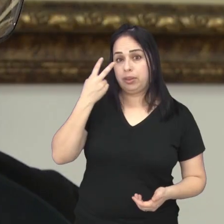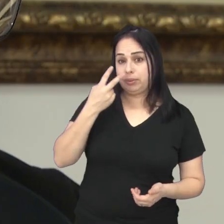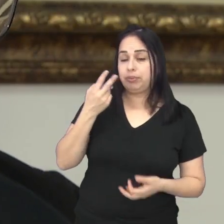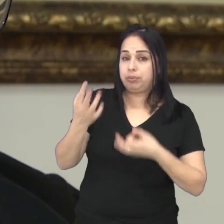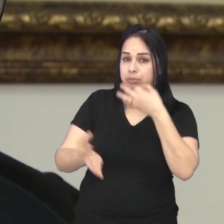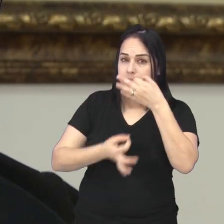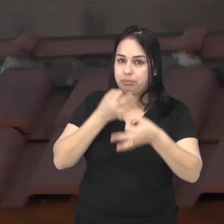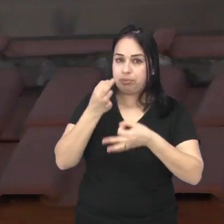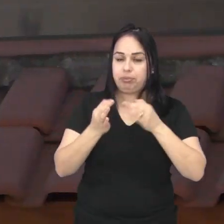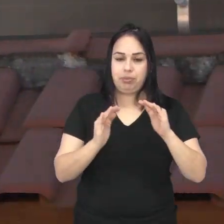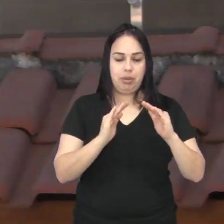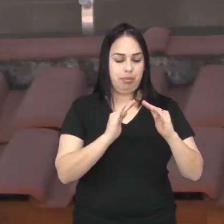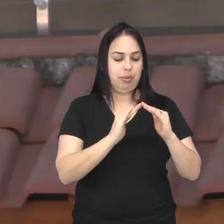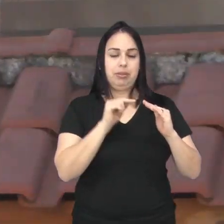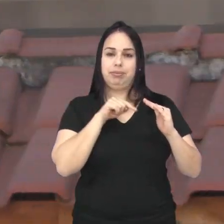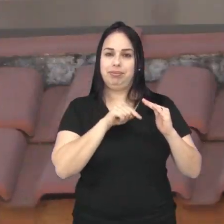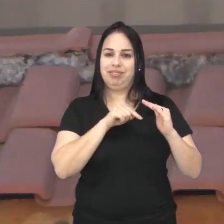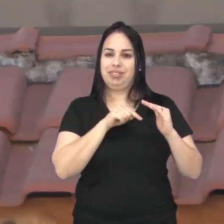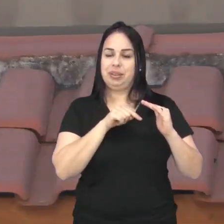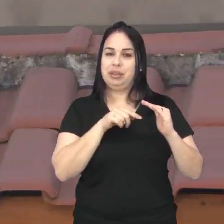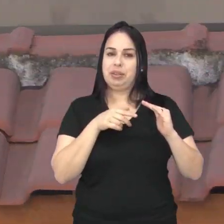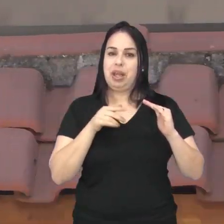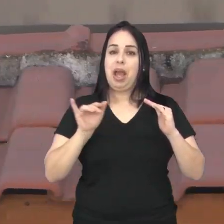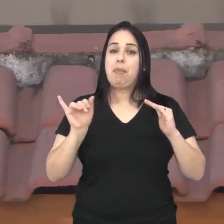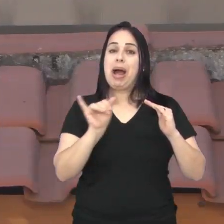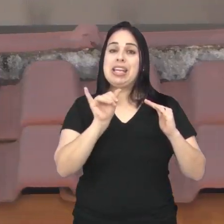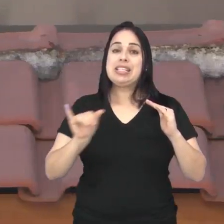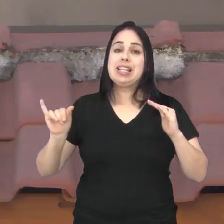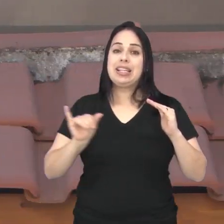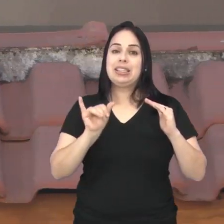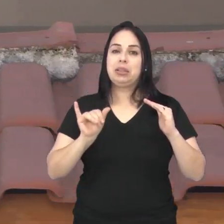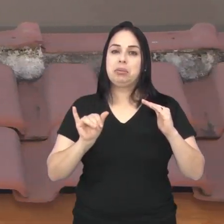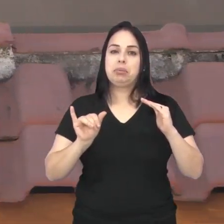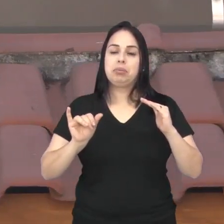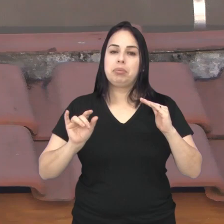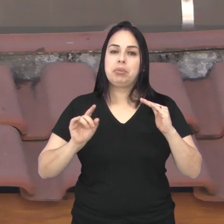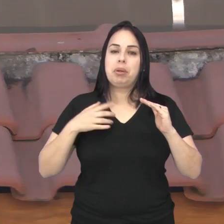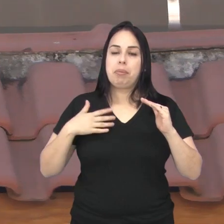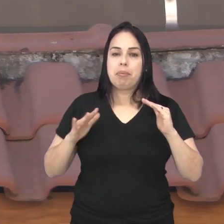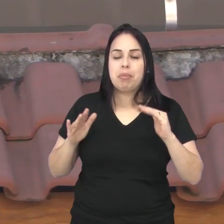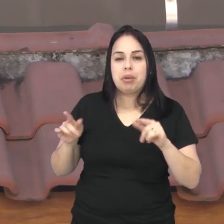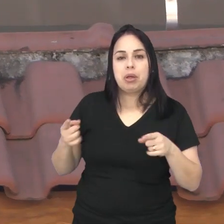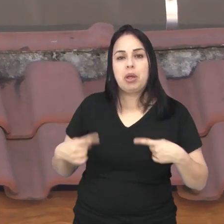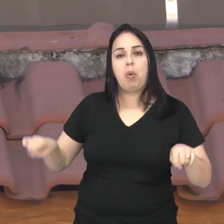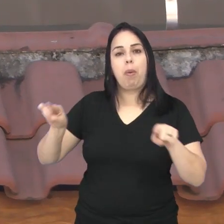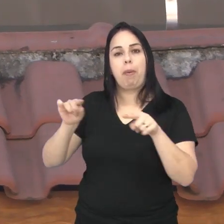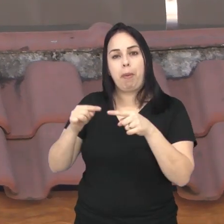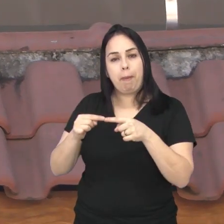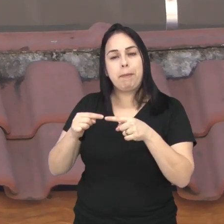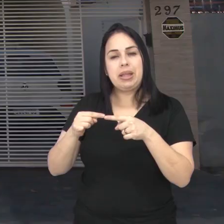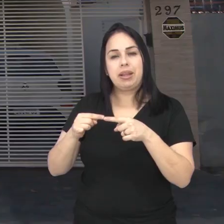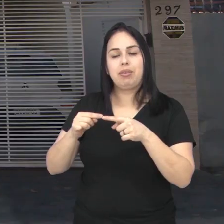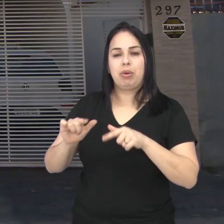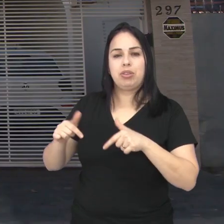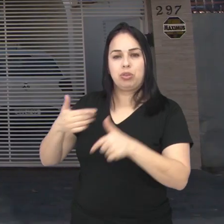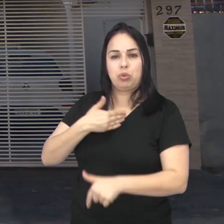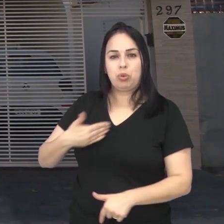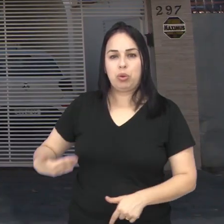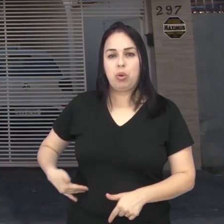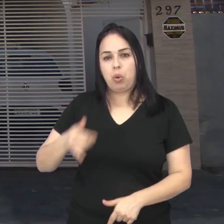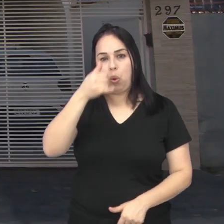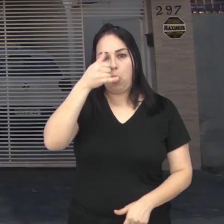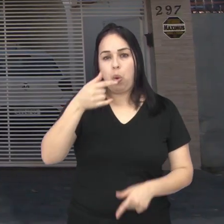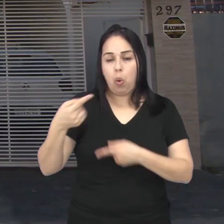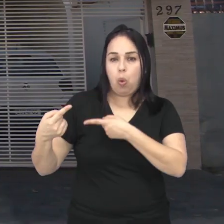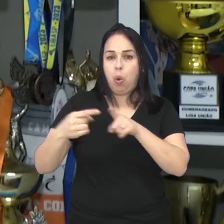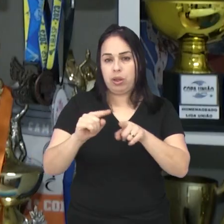os vereadores, o programa Prevenir será mais uma ferramenta para auxiliar as políticas públicas de prevenção